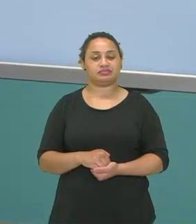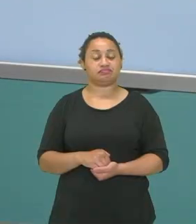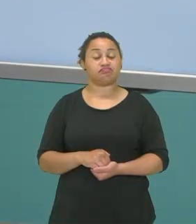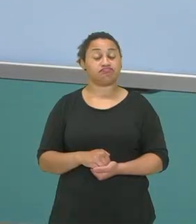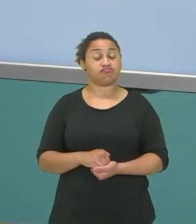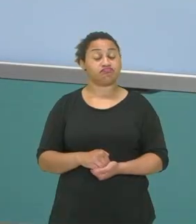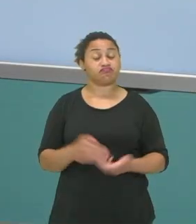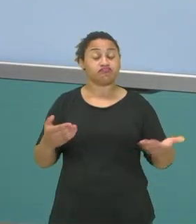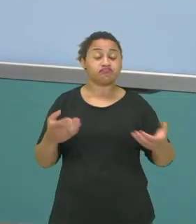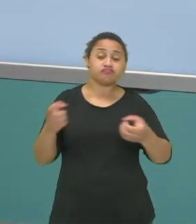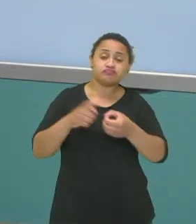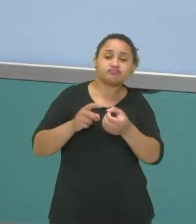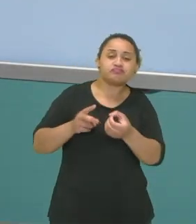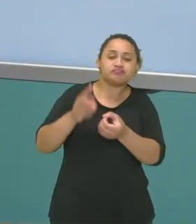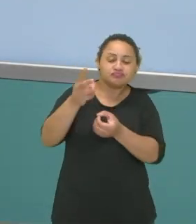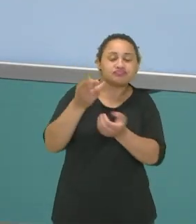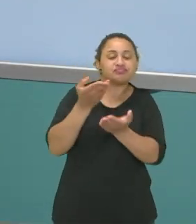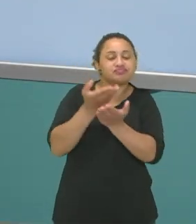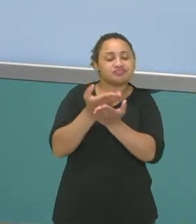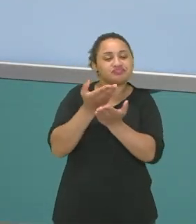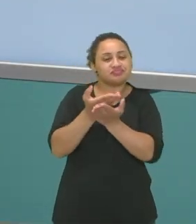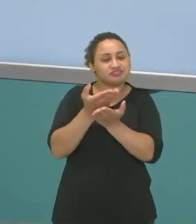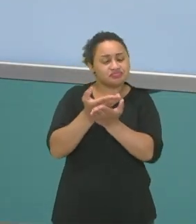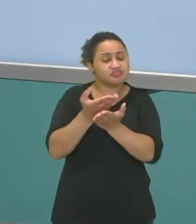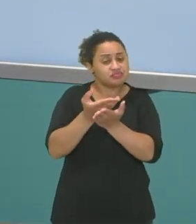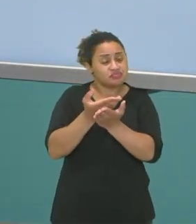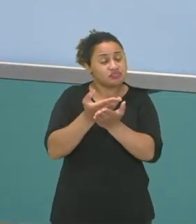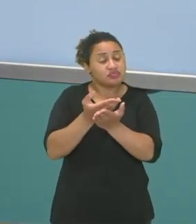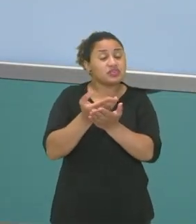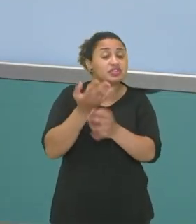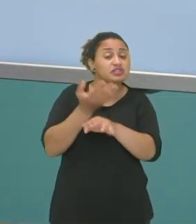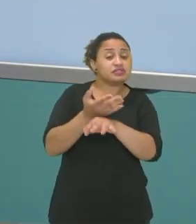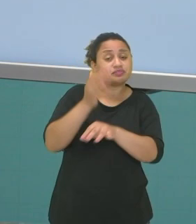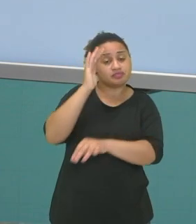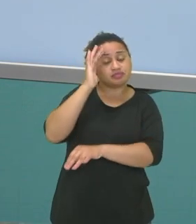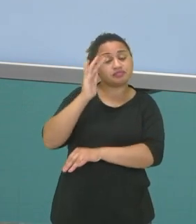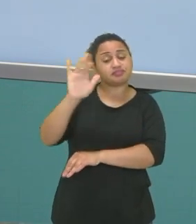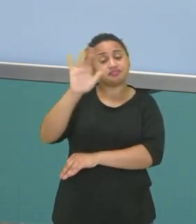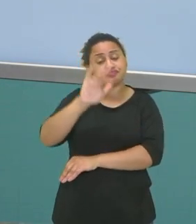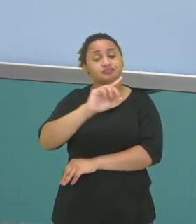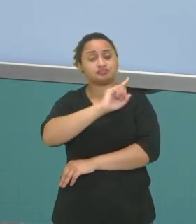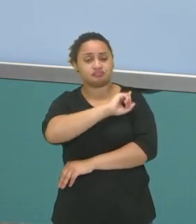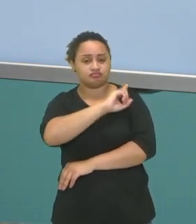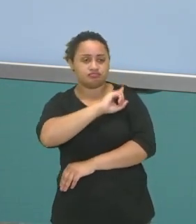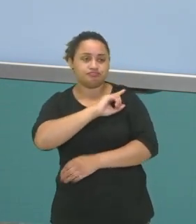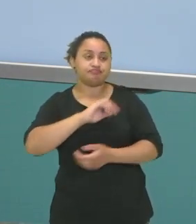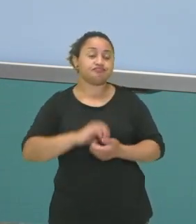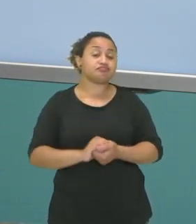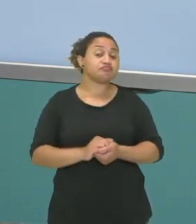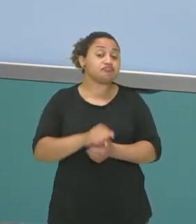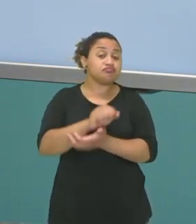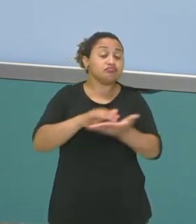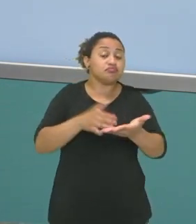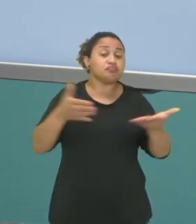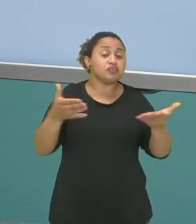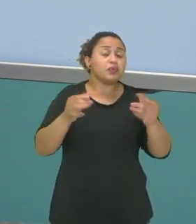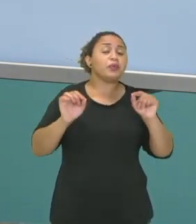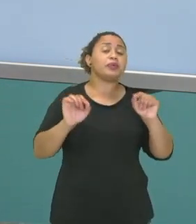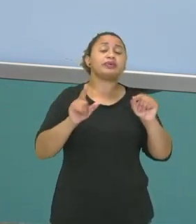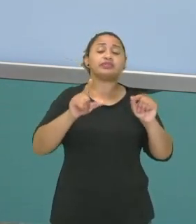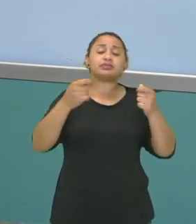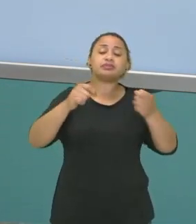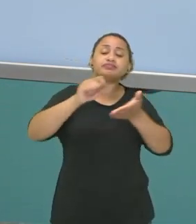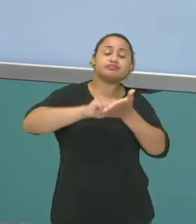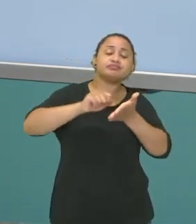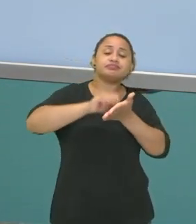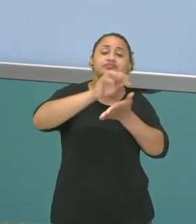Voltamos com nossa aula Paraná, primeira série, Filosofia, Racionalismo e Modernidade. E nessa atividade, você deveria